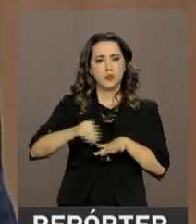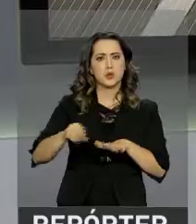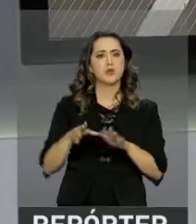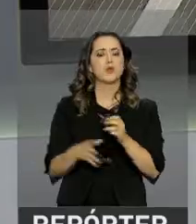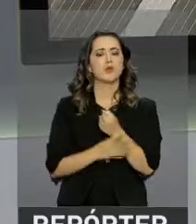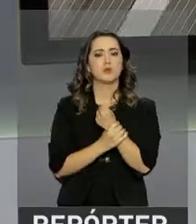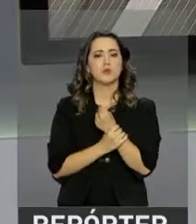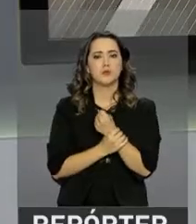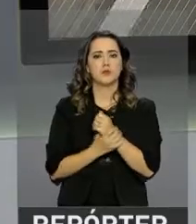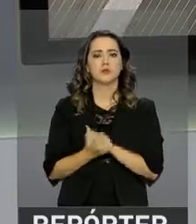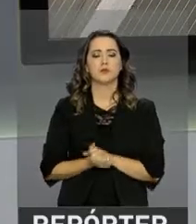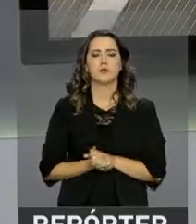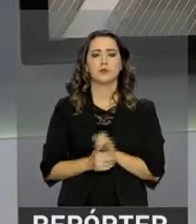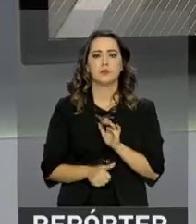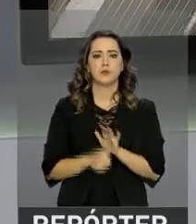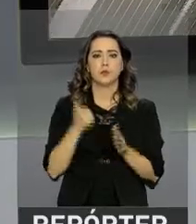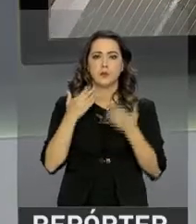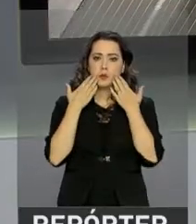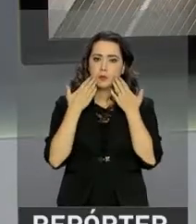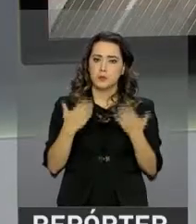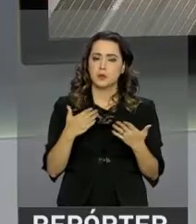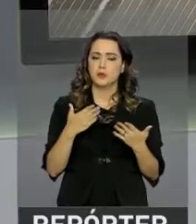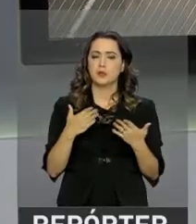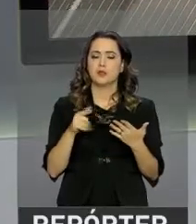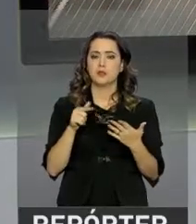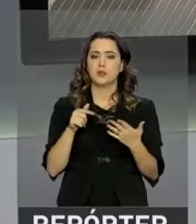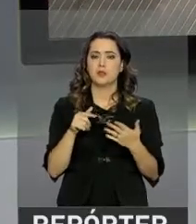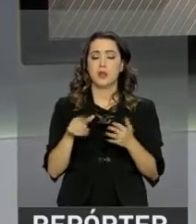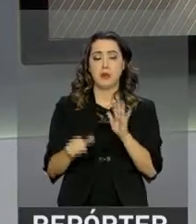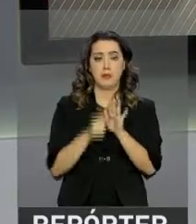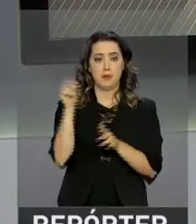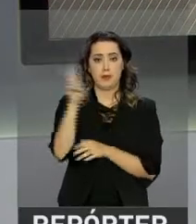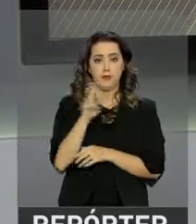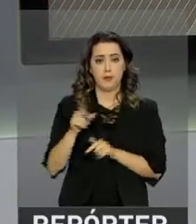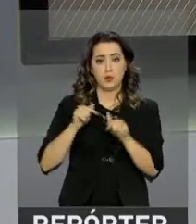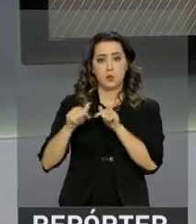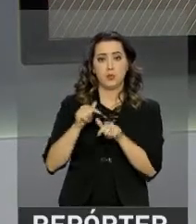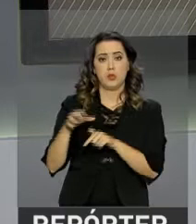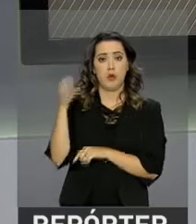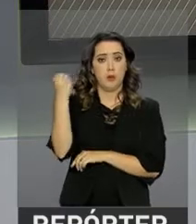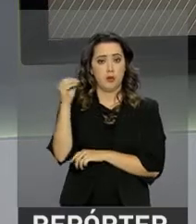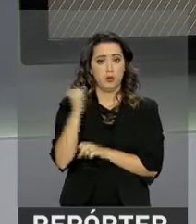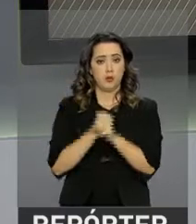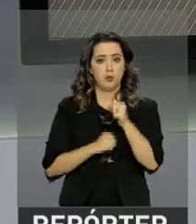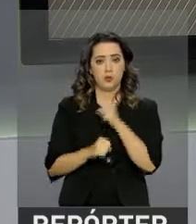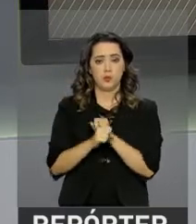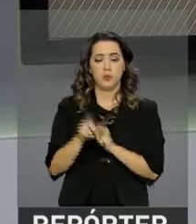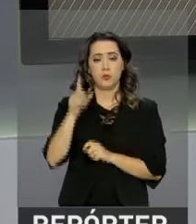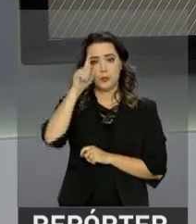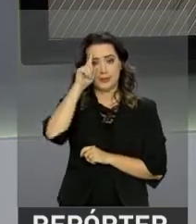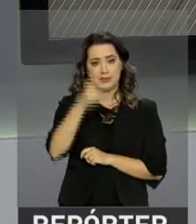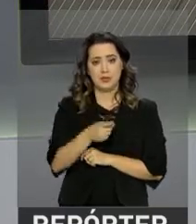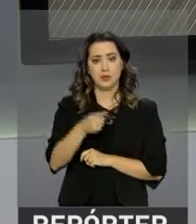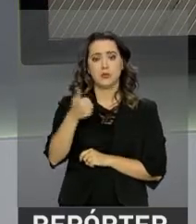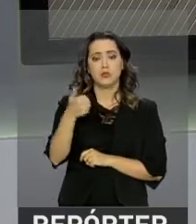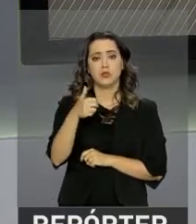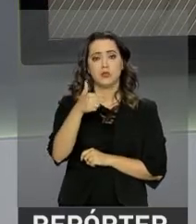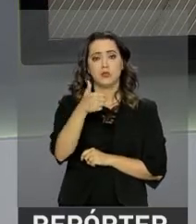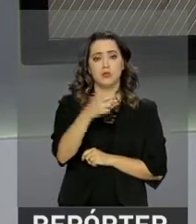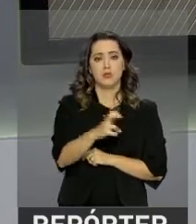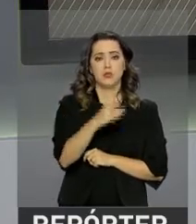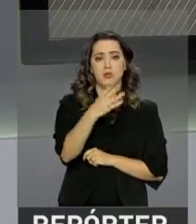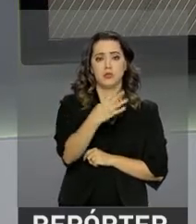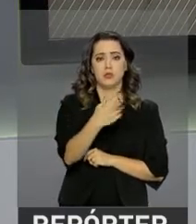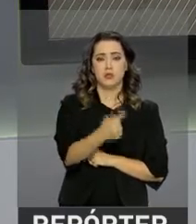segurança. Na primeira edição da Operação Luz na Infância, realizada em outubro do ano passado, foram cumpridos